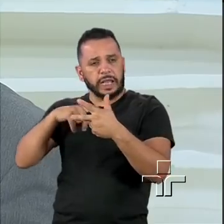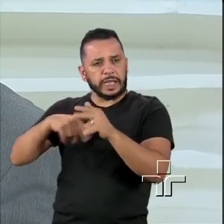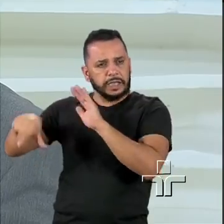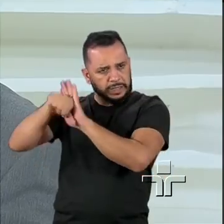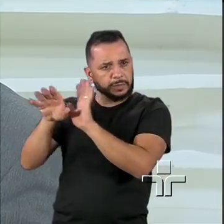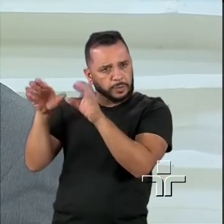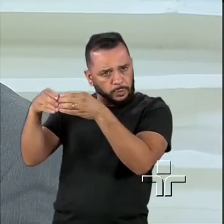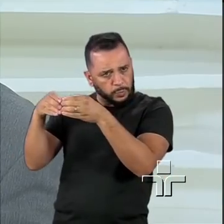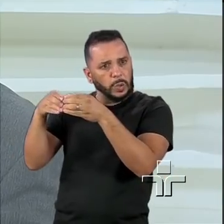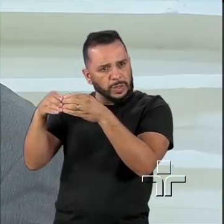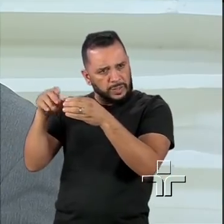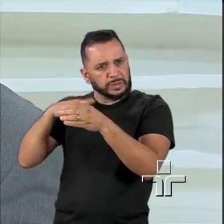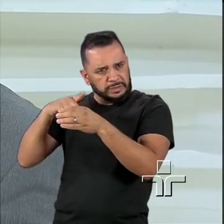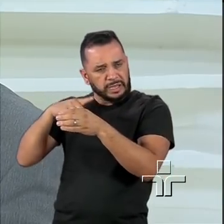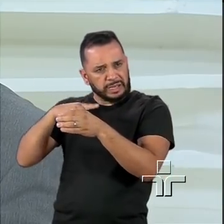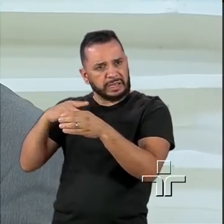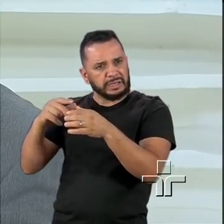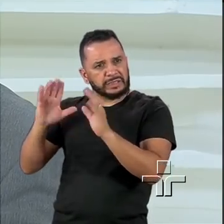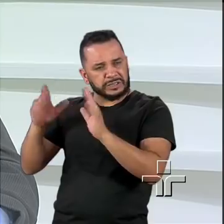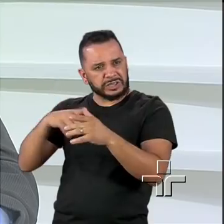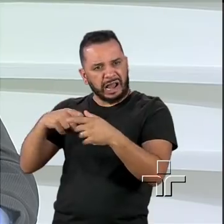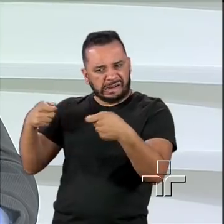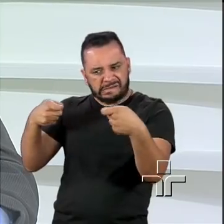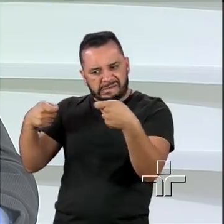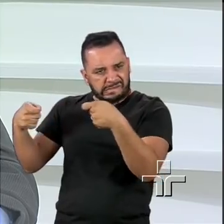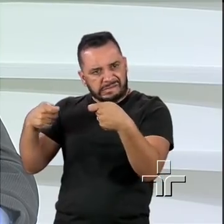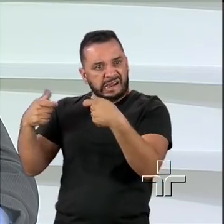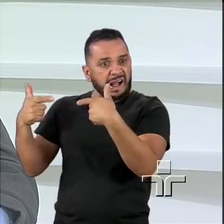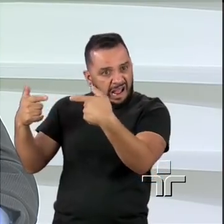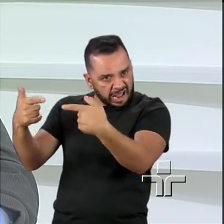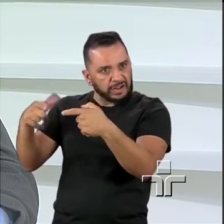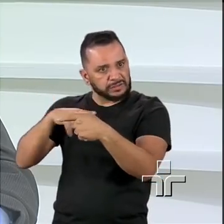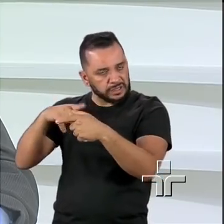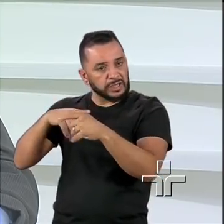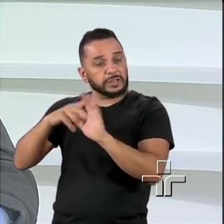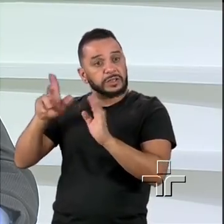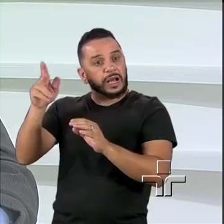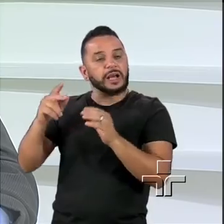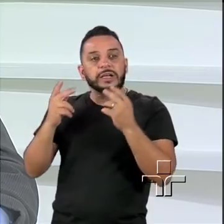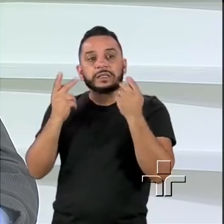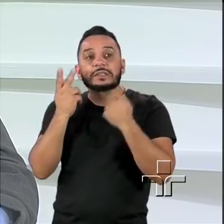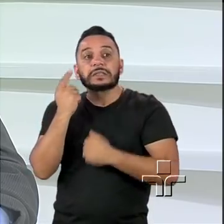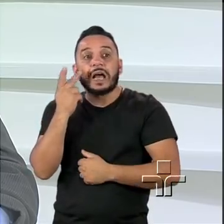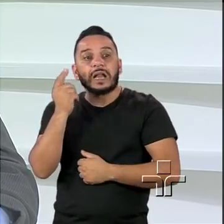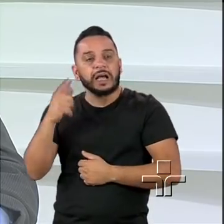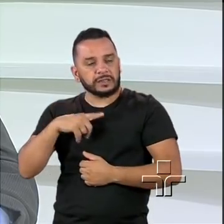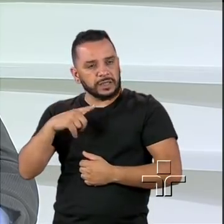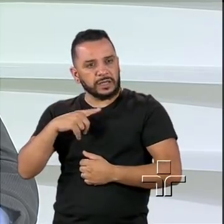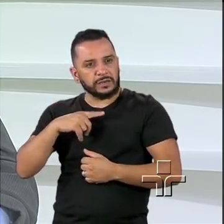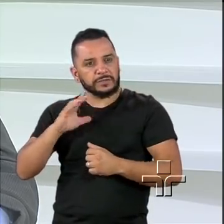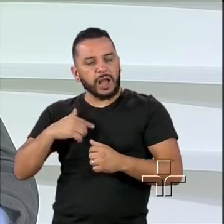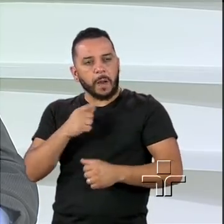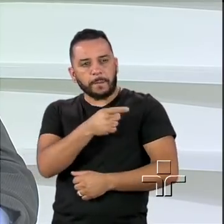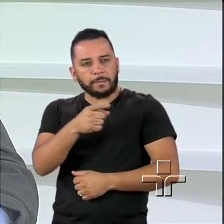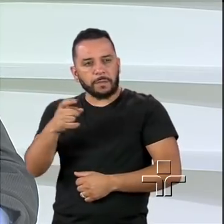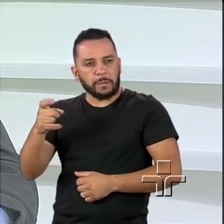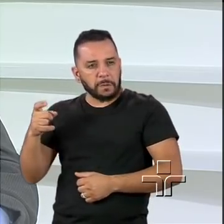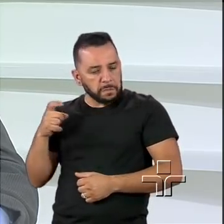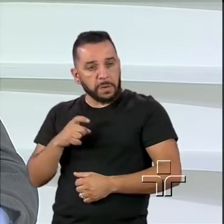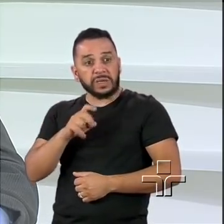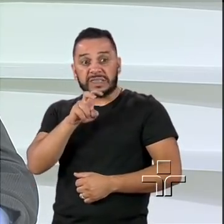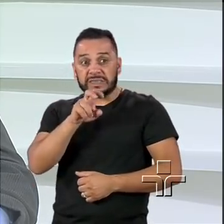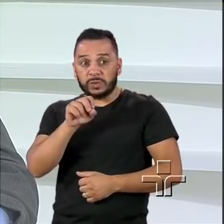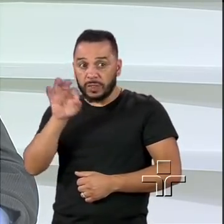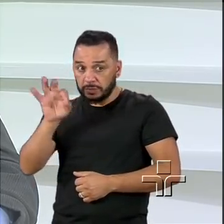né? Até guerra entre facções. O Ceará, inclusive, no ano passado, teve um aumento de homicídios de 50%, né, em relação ao